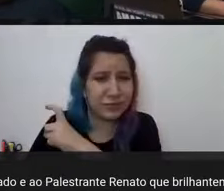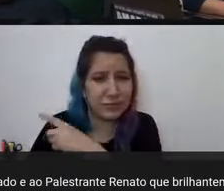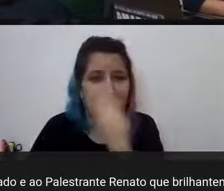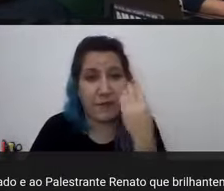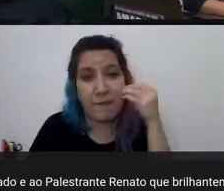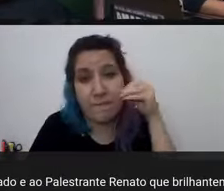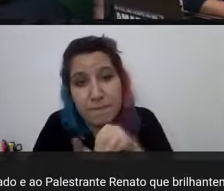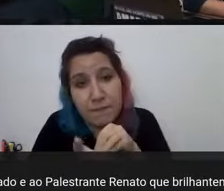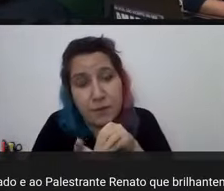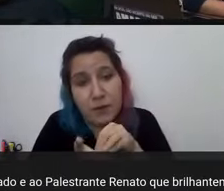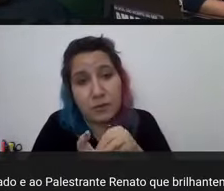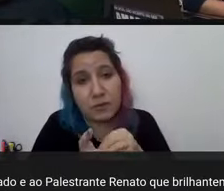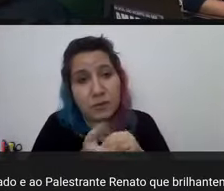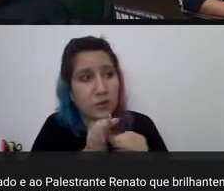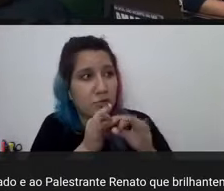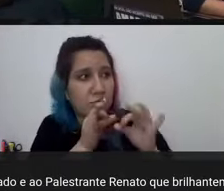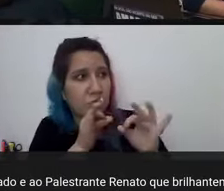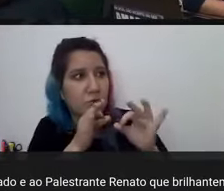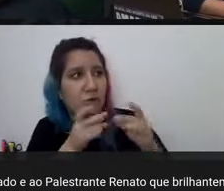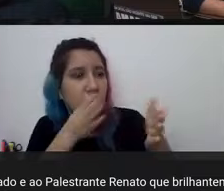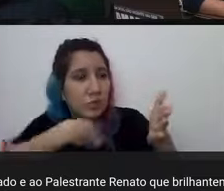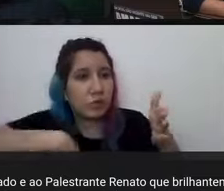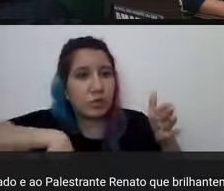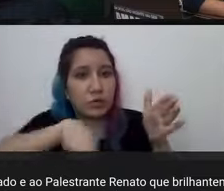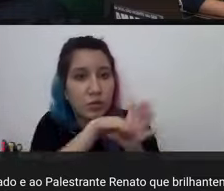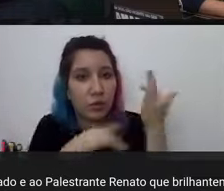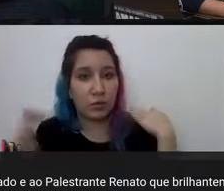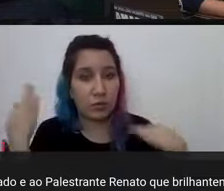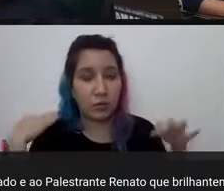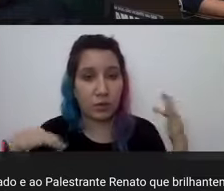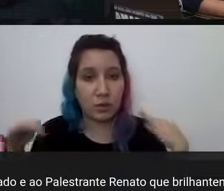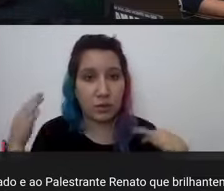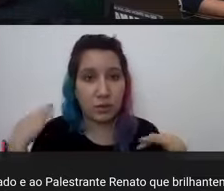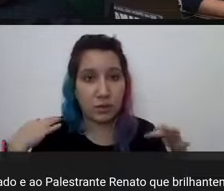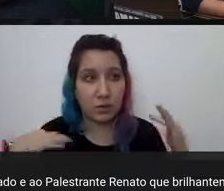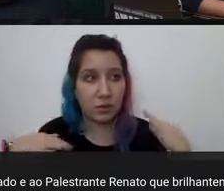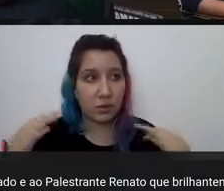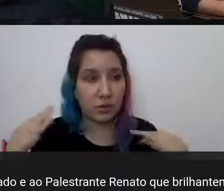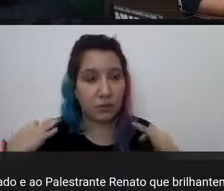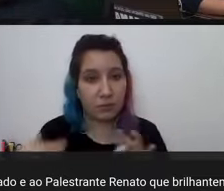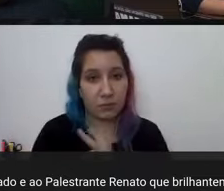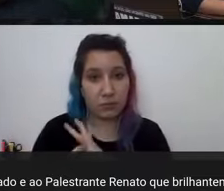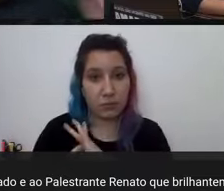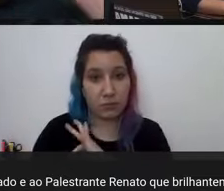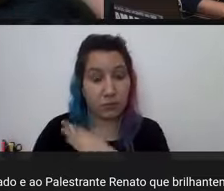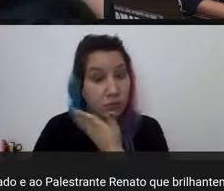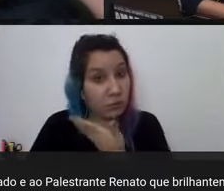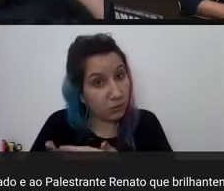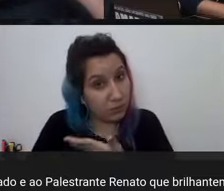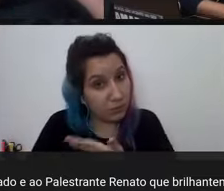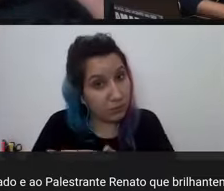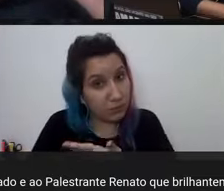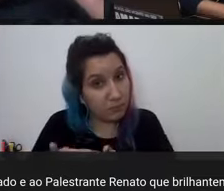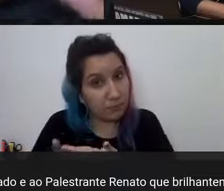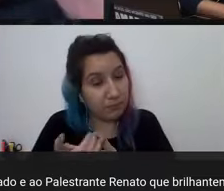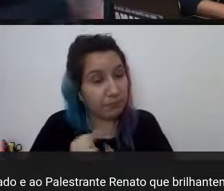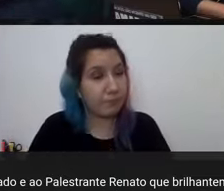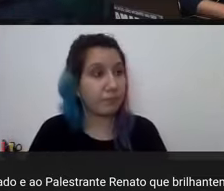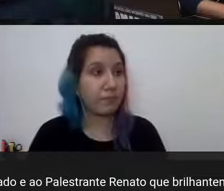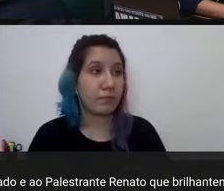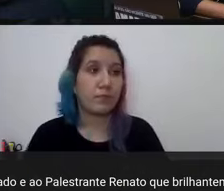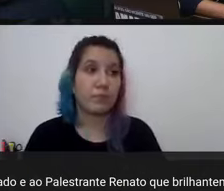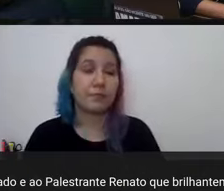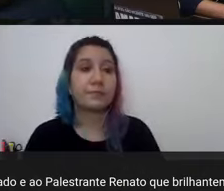pessoa que vem de fora da cidade, por isso que é importante a questão da técnica e do estudo, né? Tem um psicólogo que chama